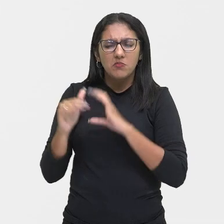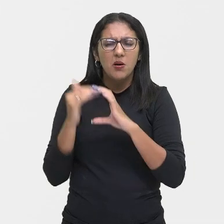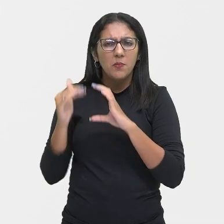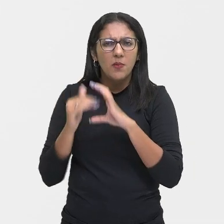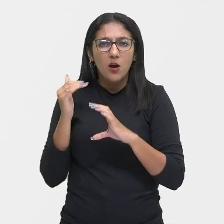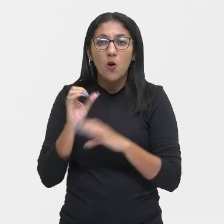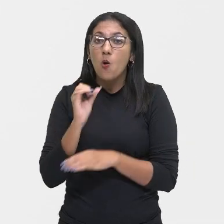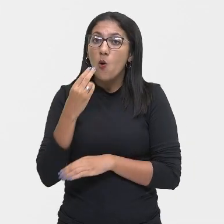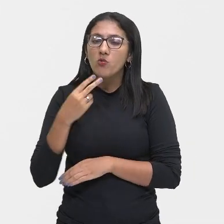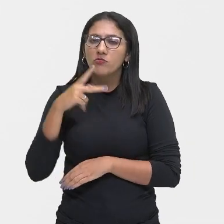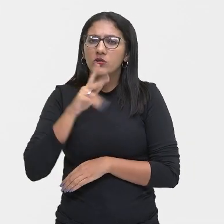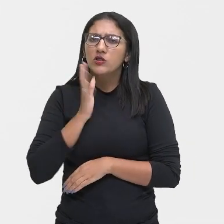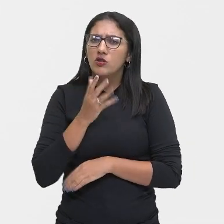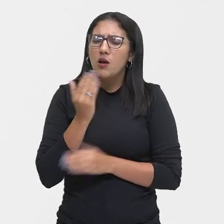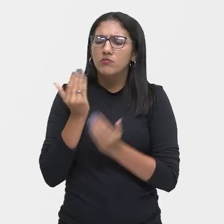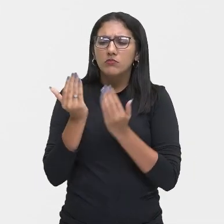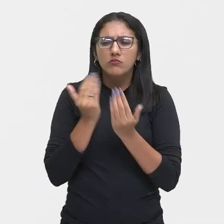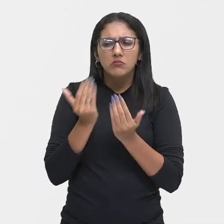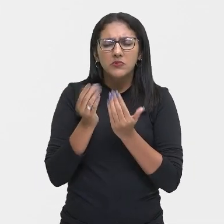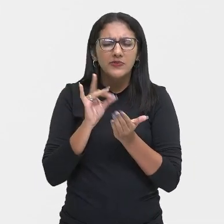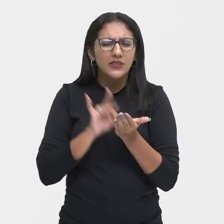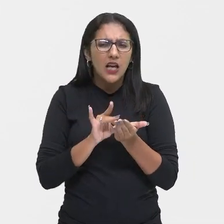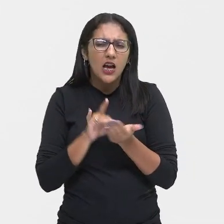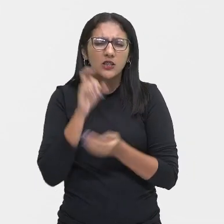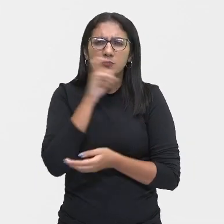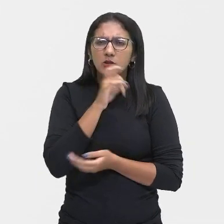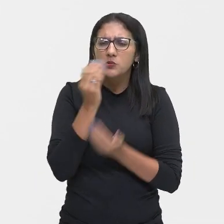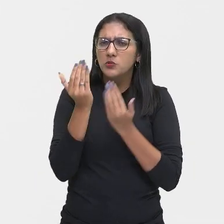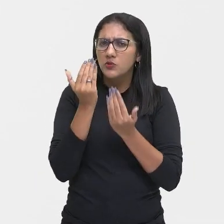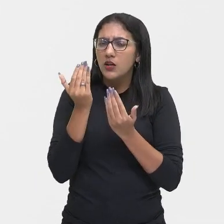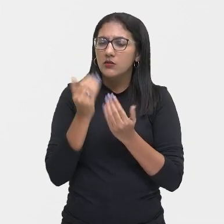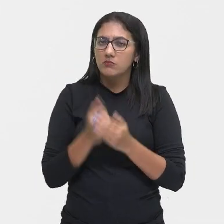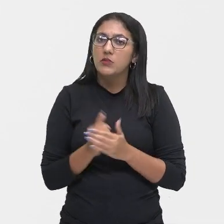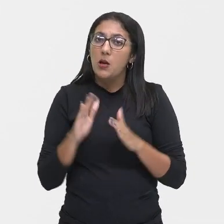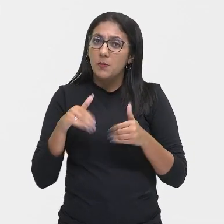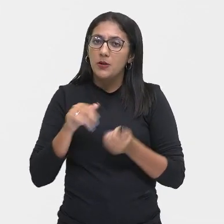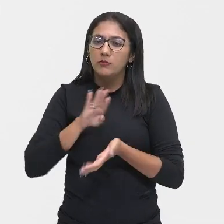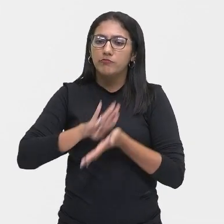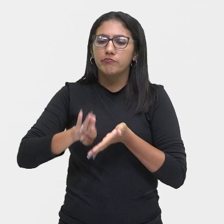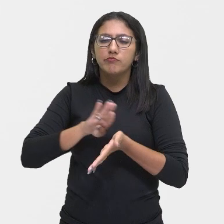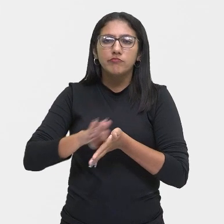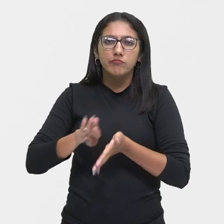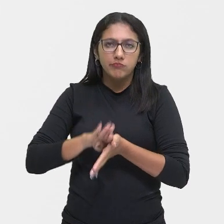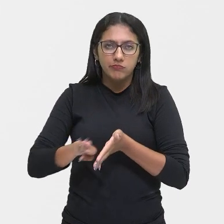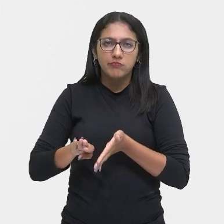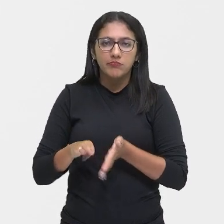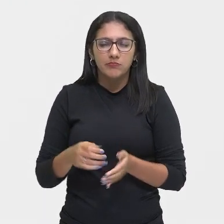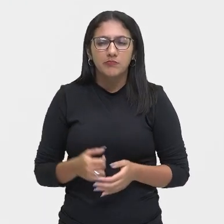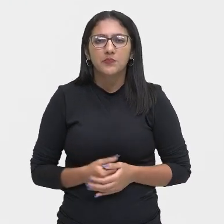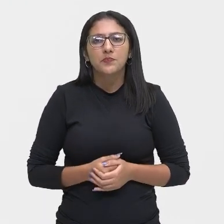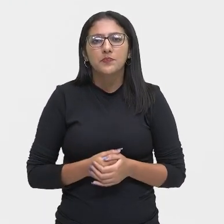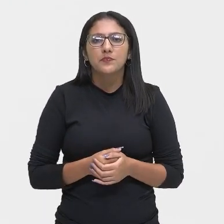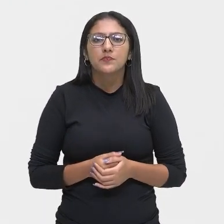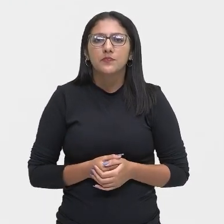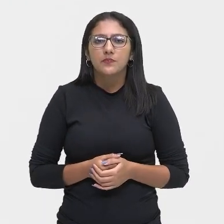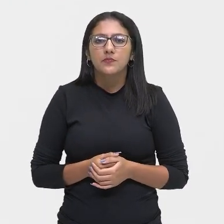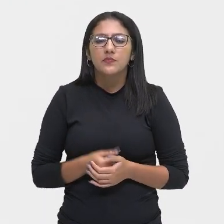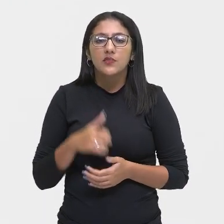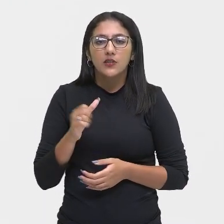trata de uma mensagem verdadeira, melhor apagá-la, tá? Assédio.